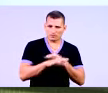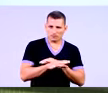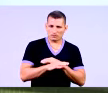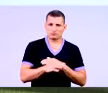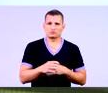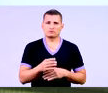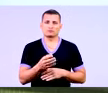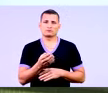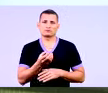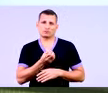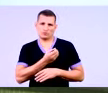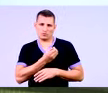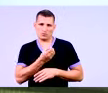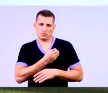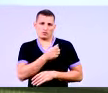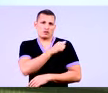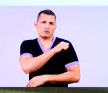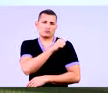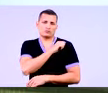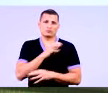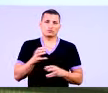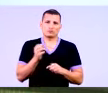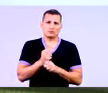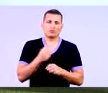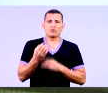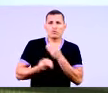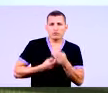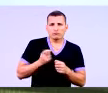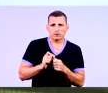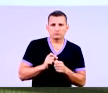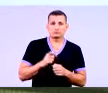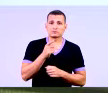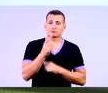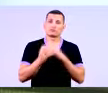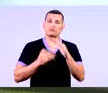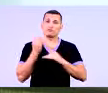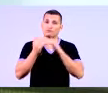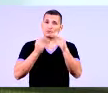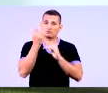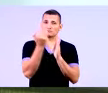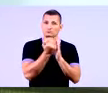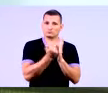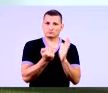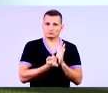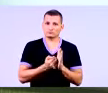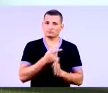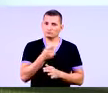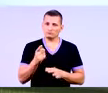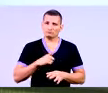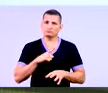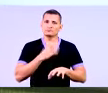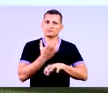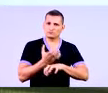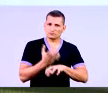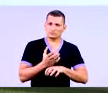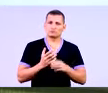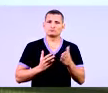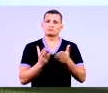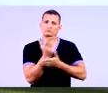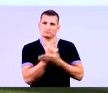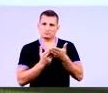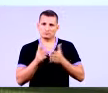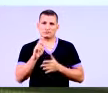alunos como eu faço isso você vai desenvolver um programa vocês vão passar pelas disciplinas de interface gráfica que